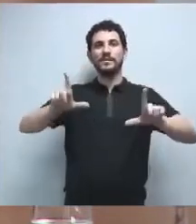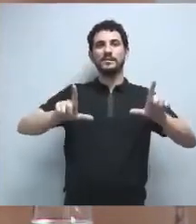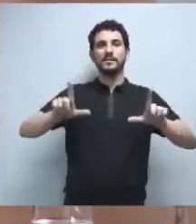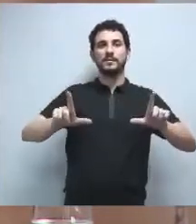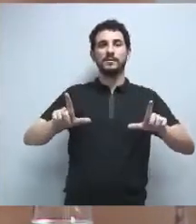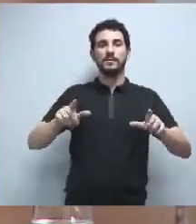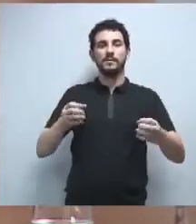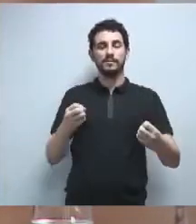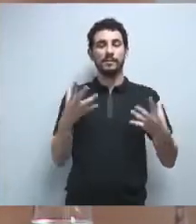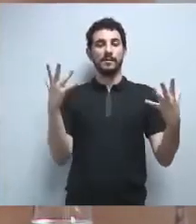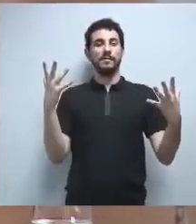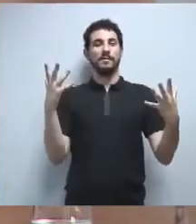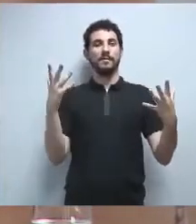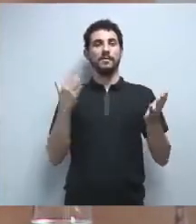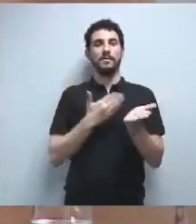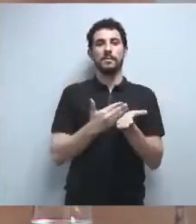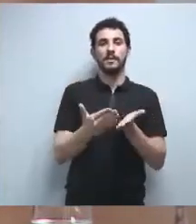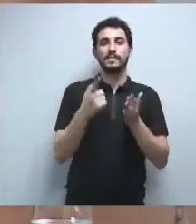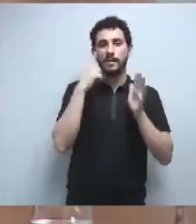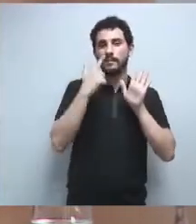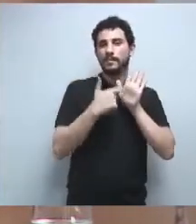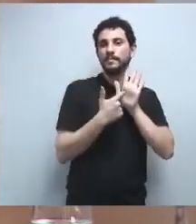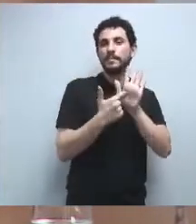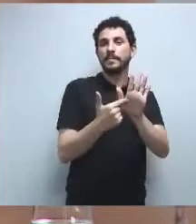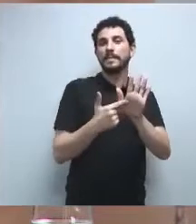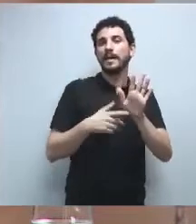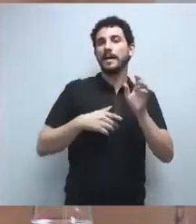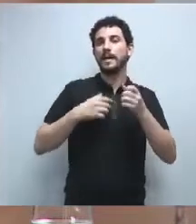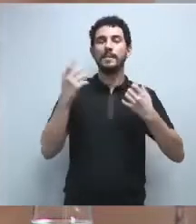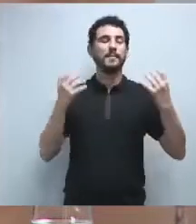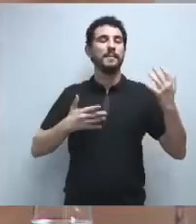começa a aquele aparecer